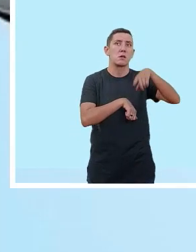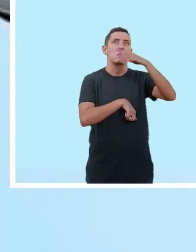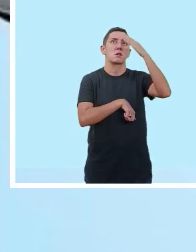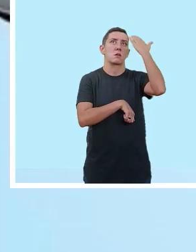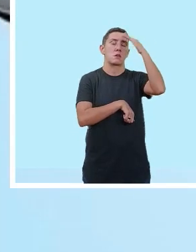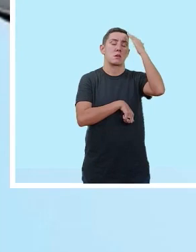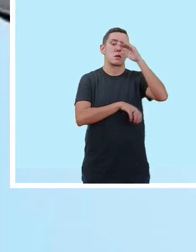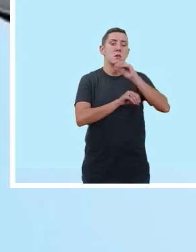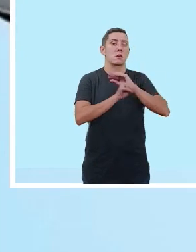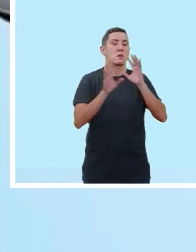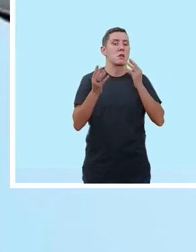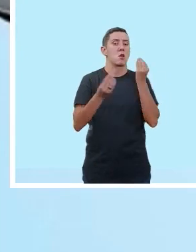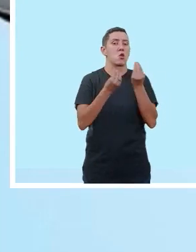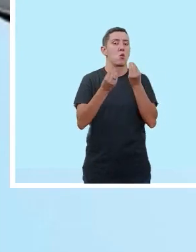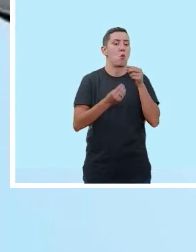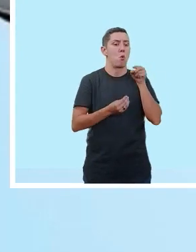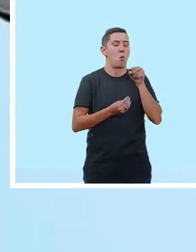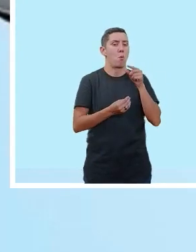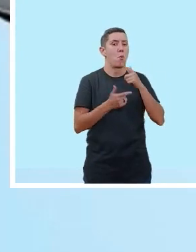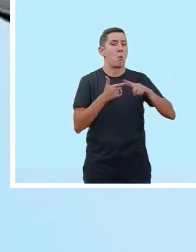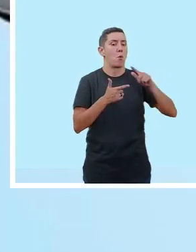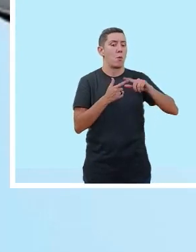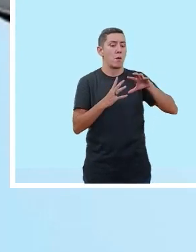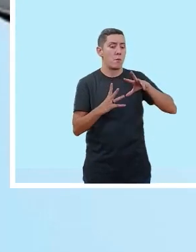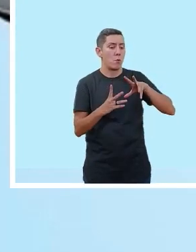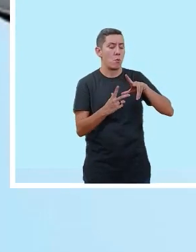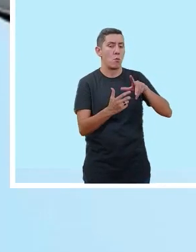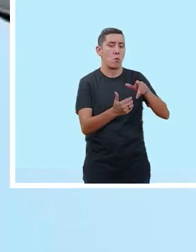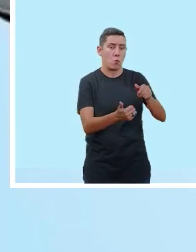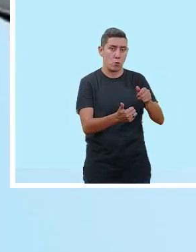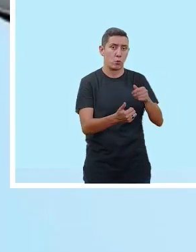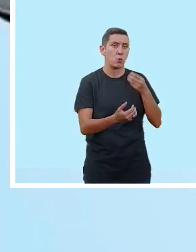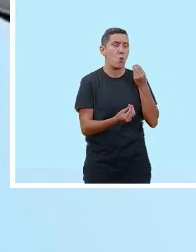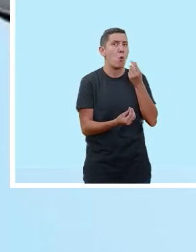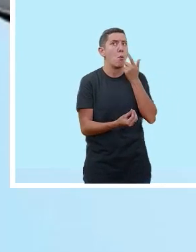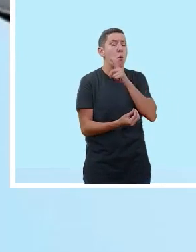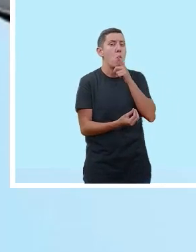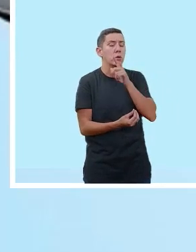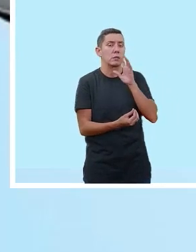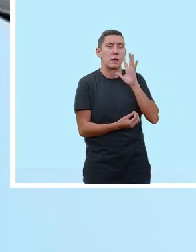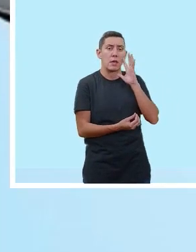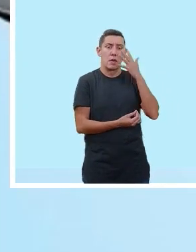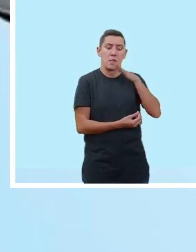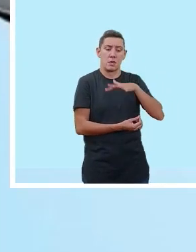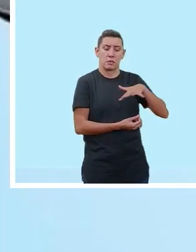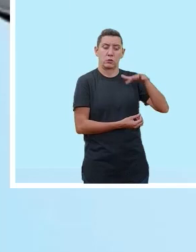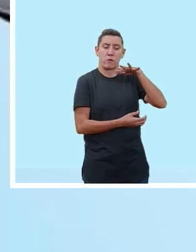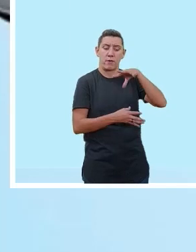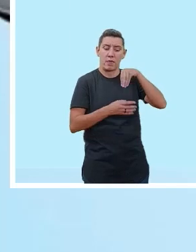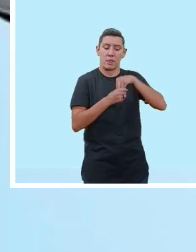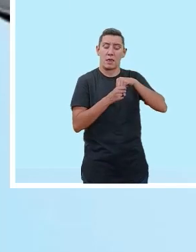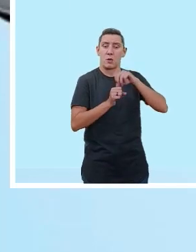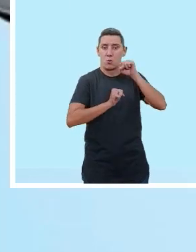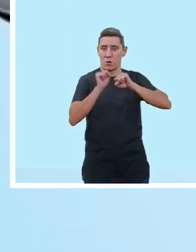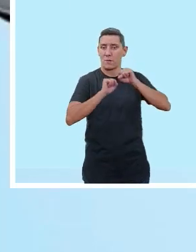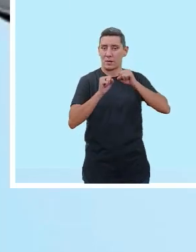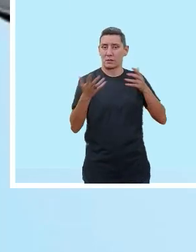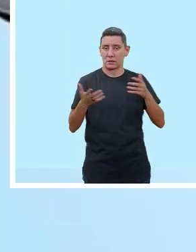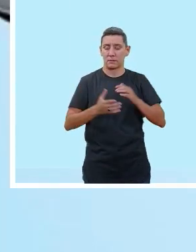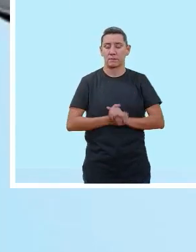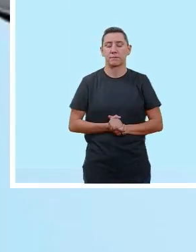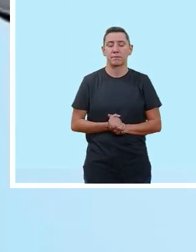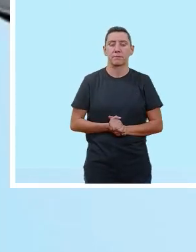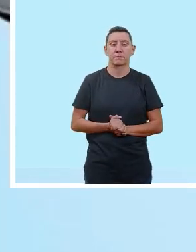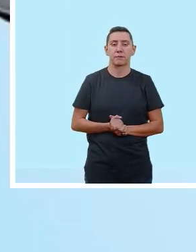entender qual é o impacto e como trabalhar essa questão nos negócios do dia a dia. Nós